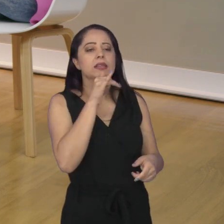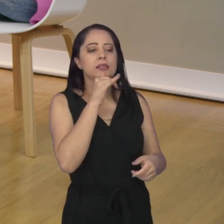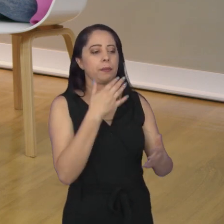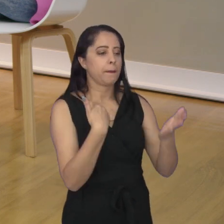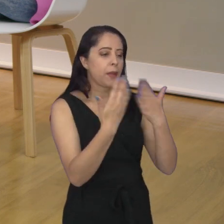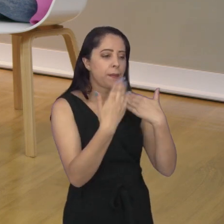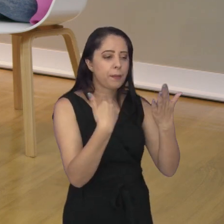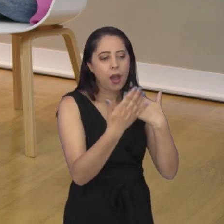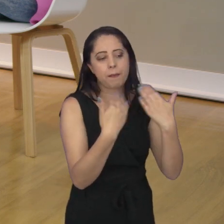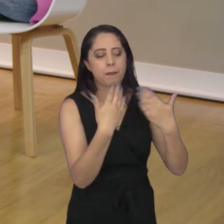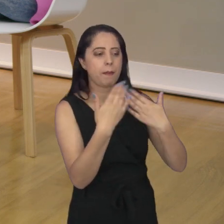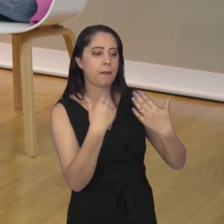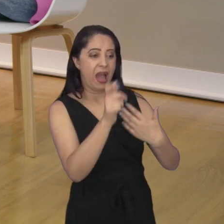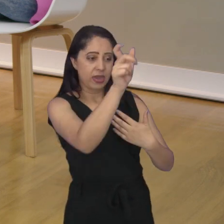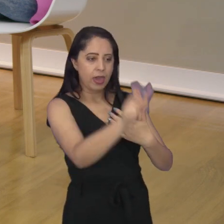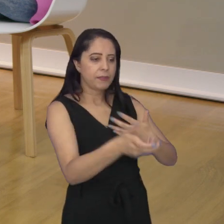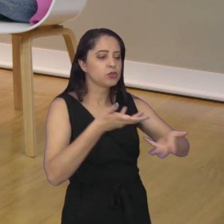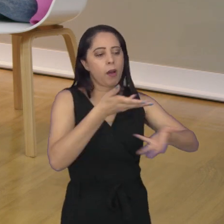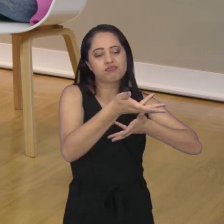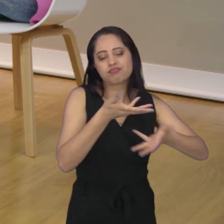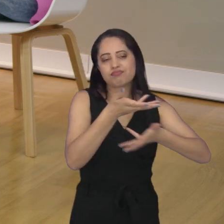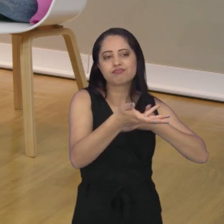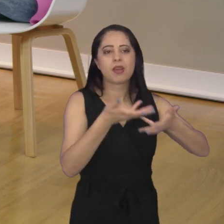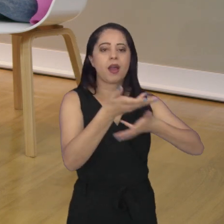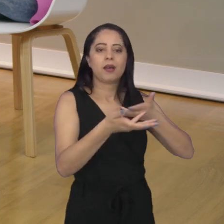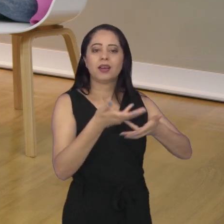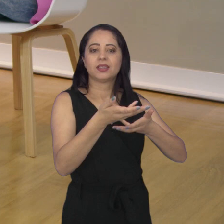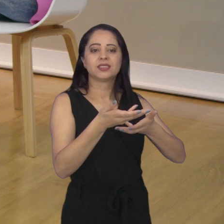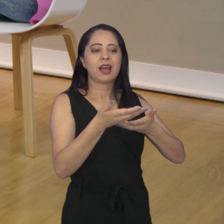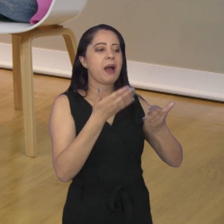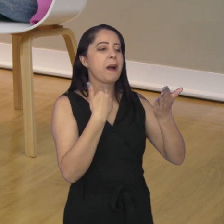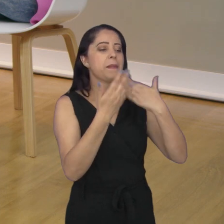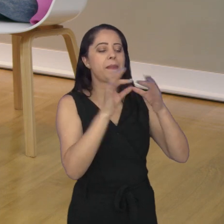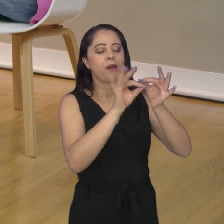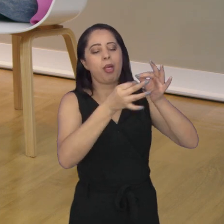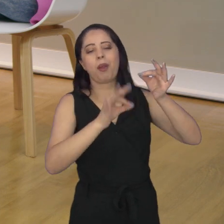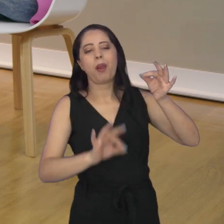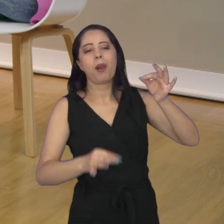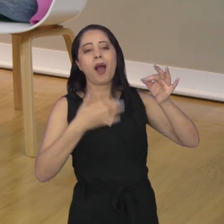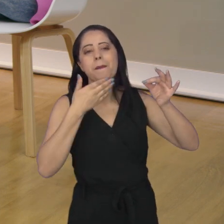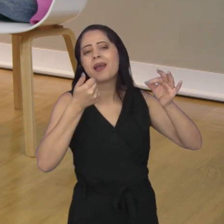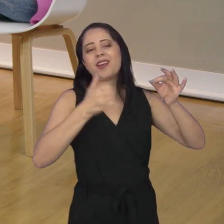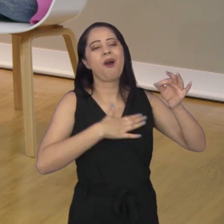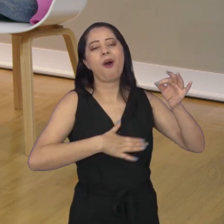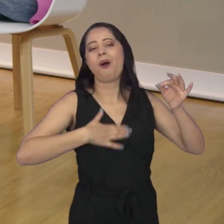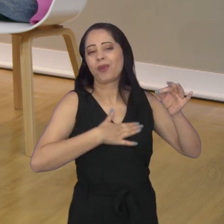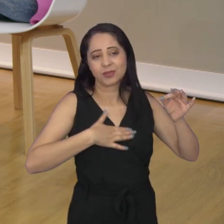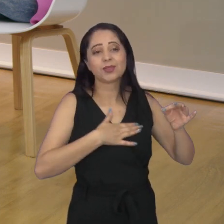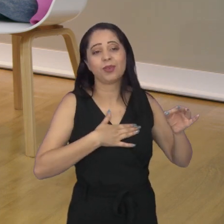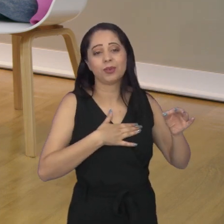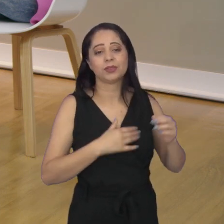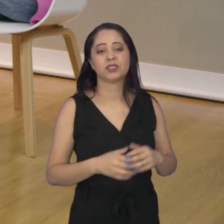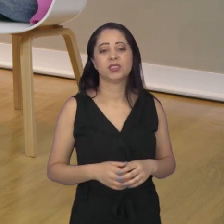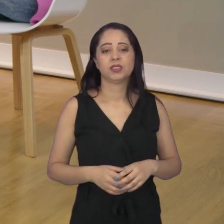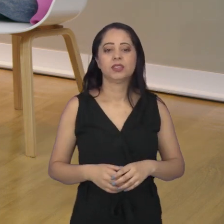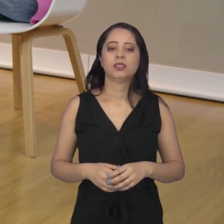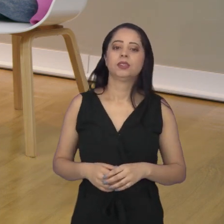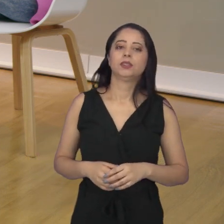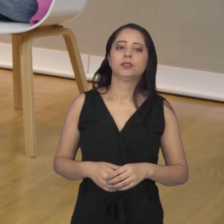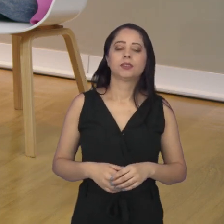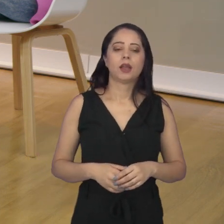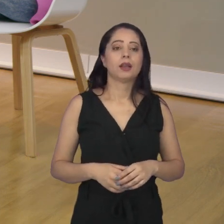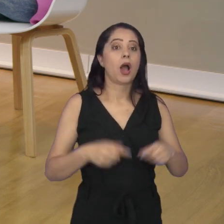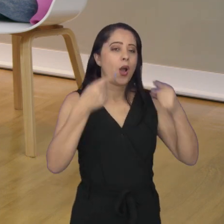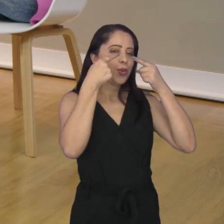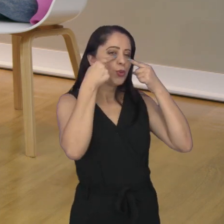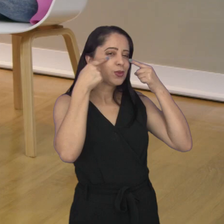que está interagindo ali, que está relaxada, automaticamente a conversa flui, né? E o papo Exatamente. fica mais gostoso. Exatamente. Agora vamos lá, os olhos. Os